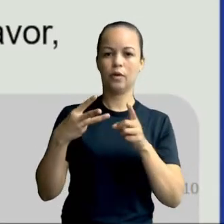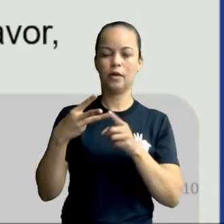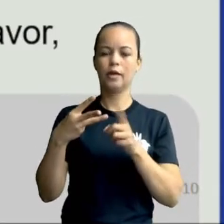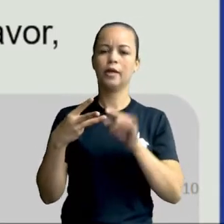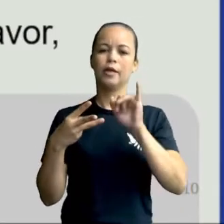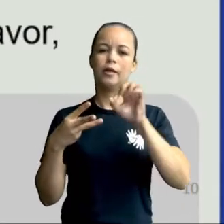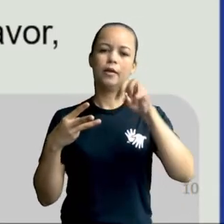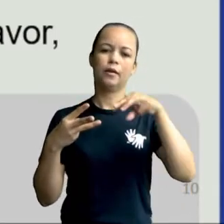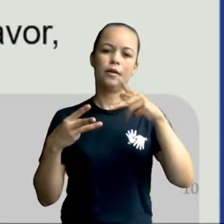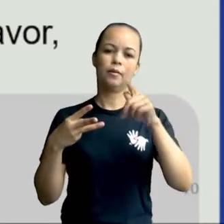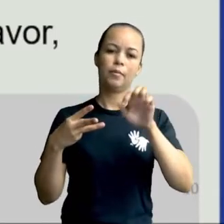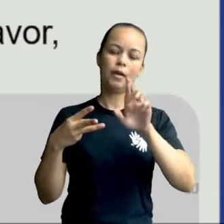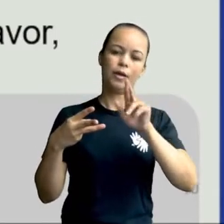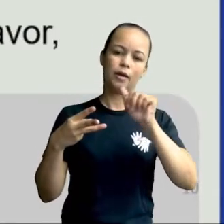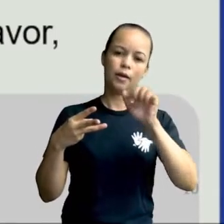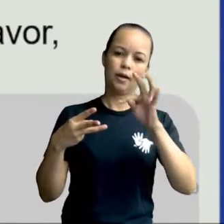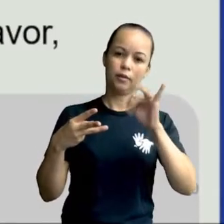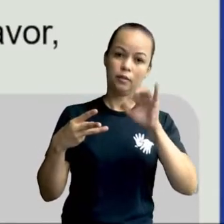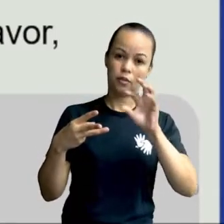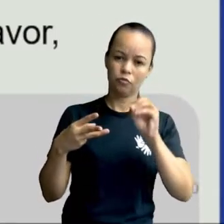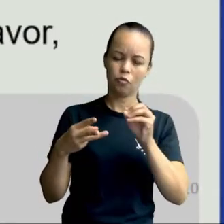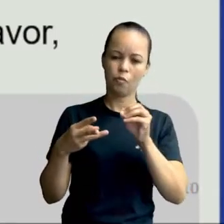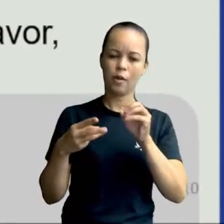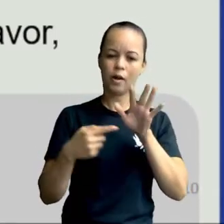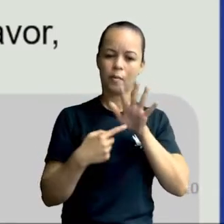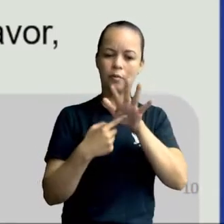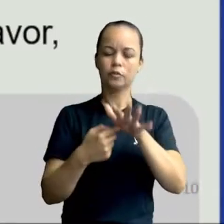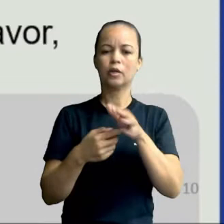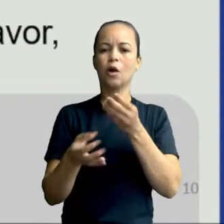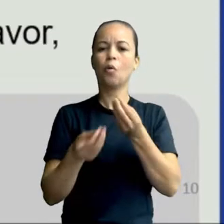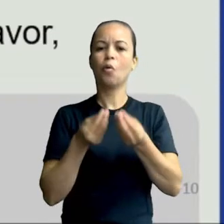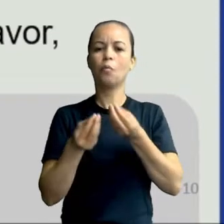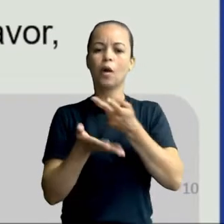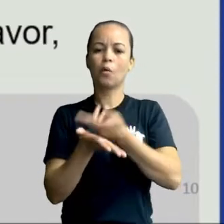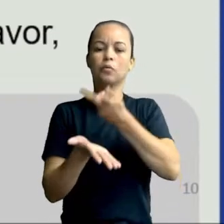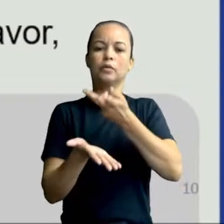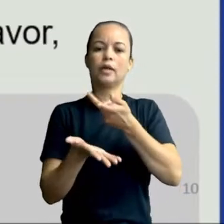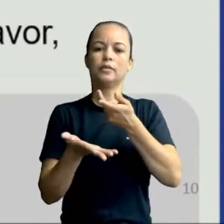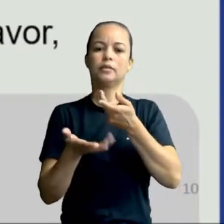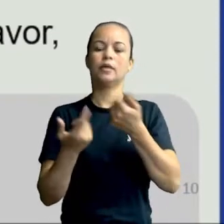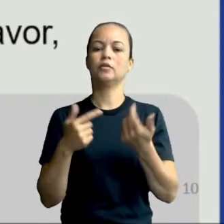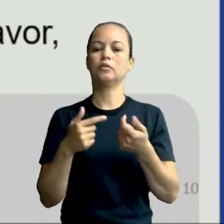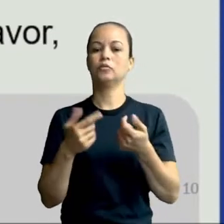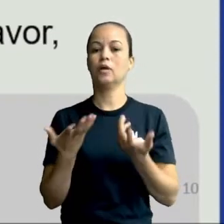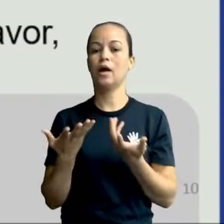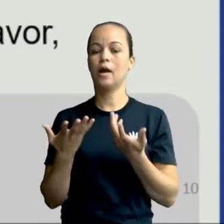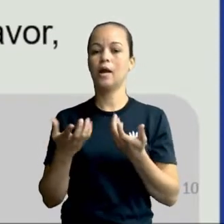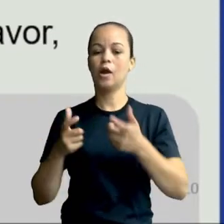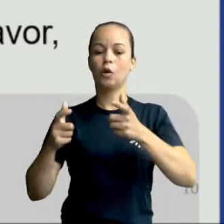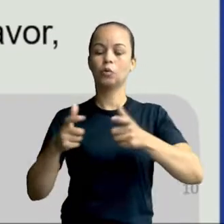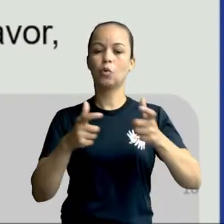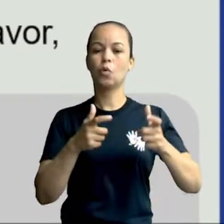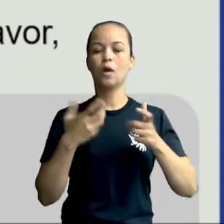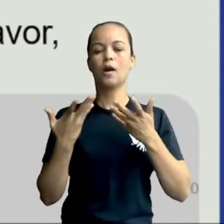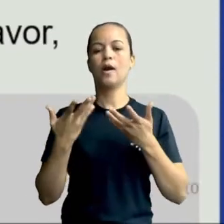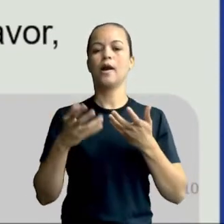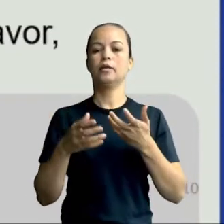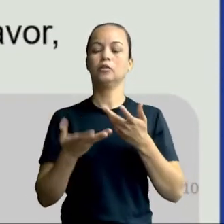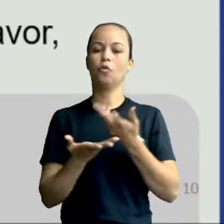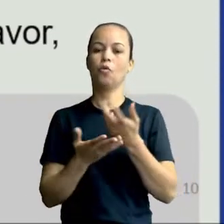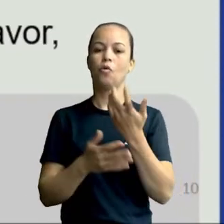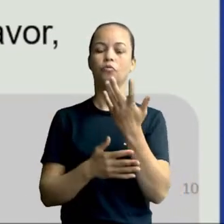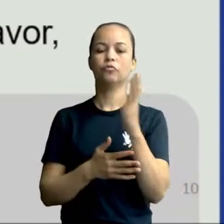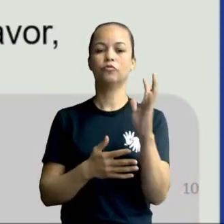imperativo, para indicar a forma como ocorrem as ações, estados ou fenômenos